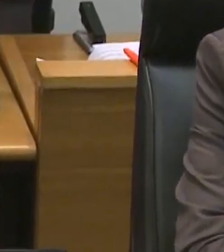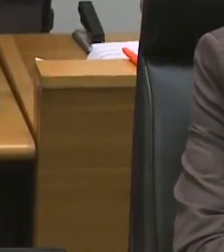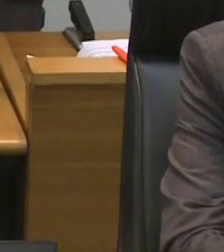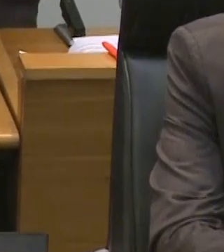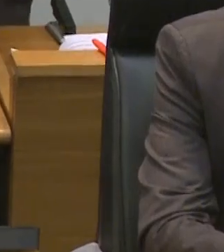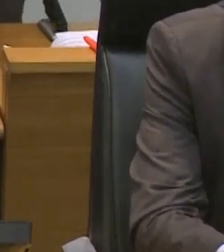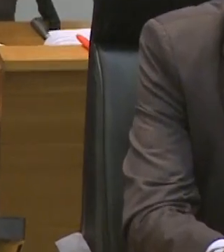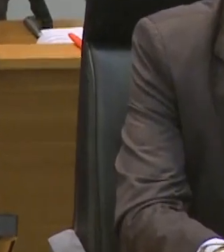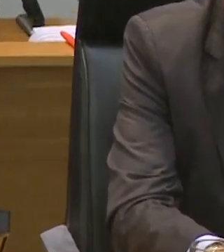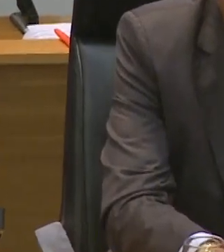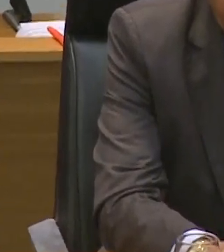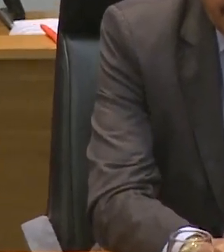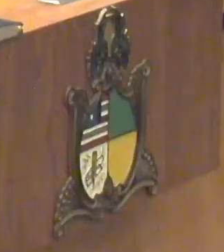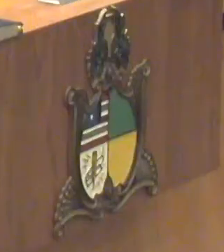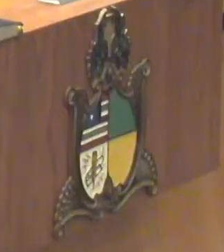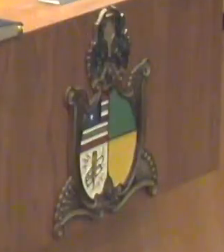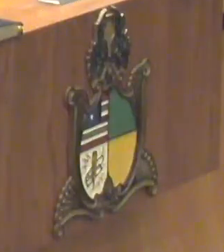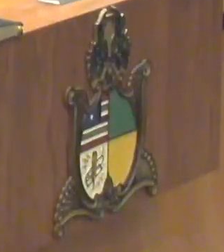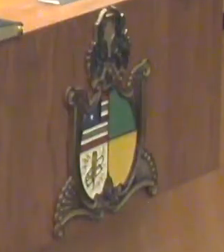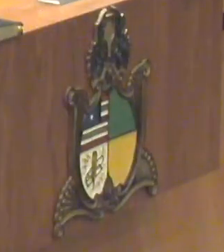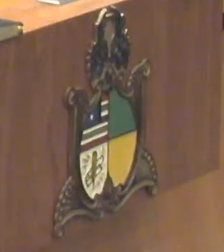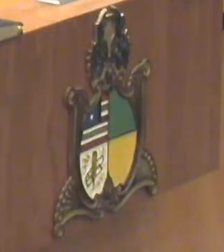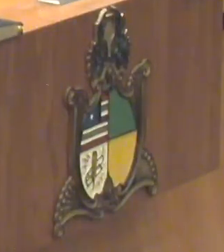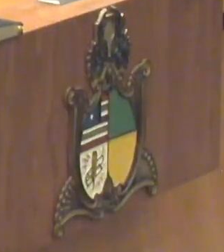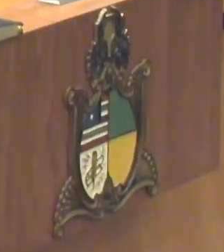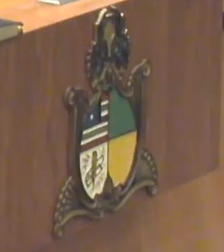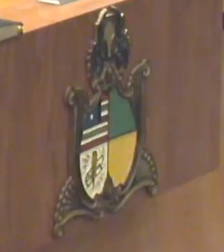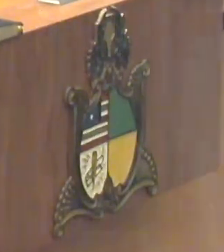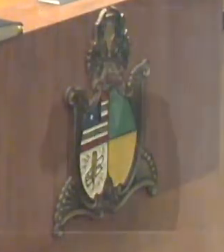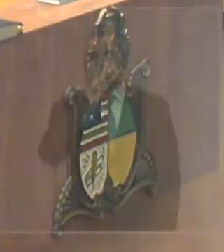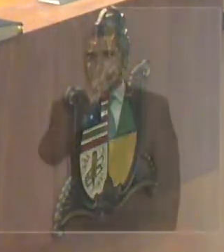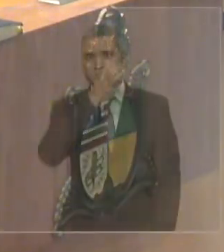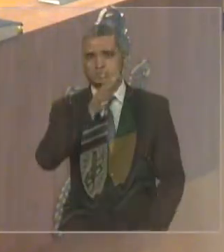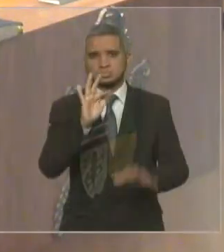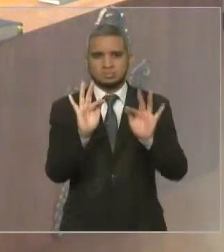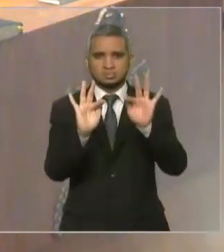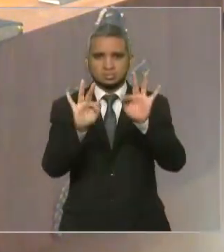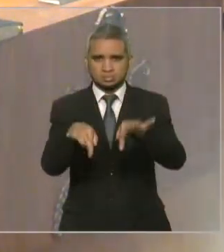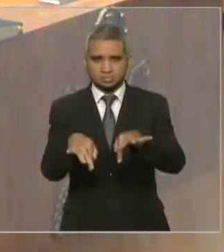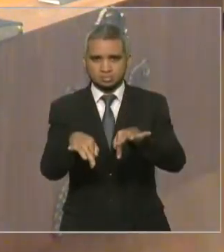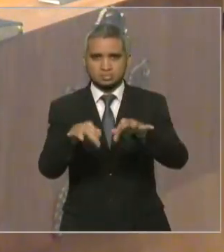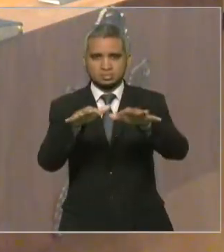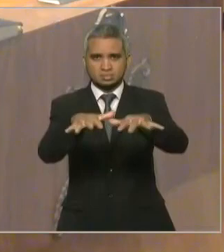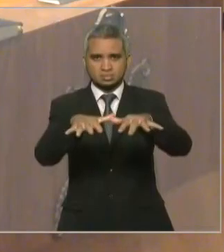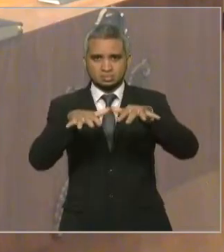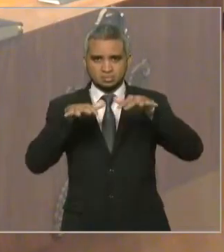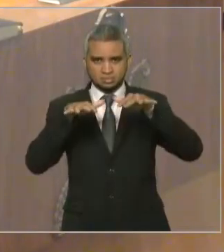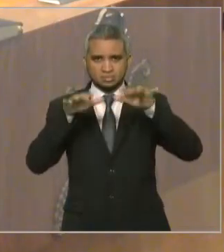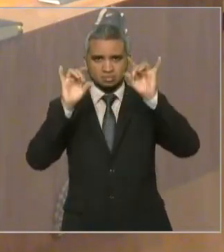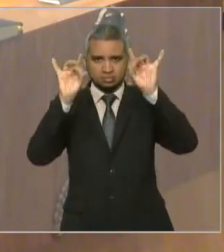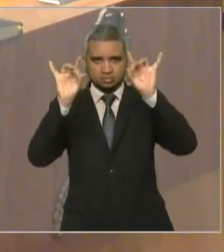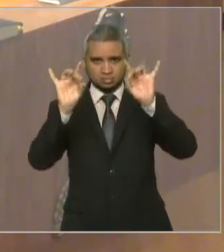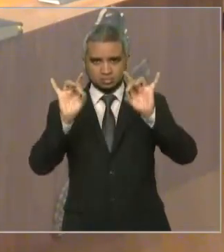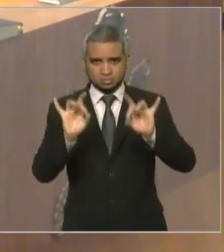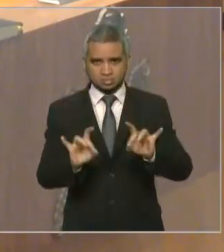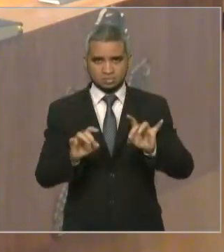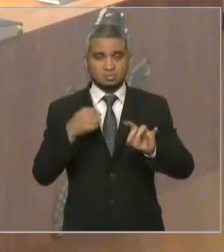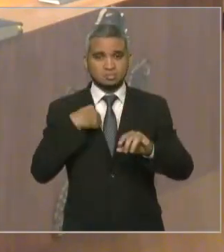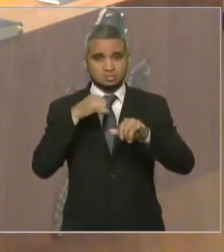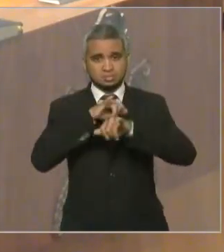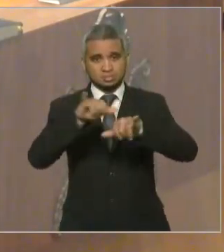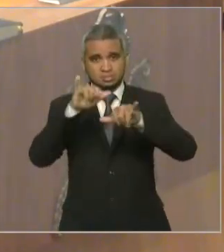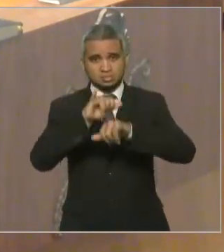Senhoras e senhores, já partindo para a conclusão de nossa sessão solene, ainda há pouco eu anunciei um vídeo sobre os 184 anos da